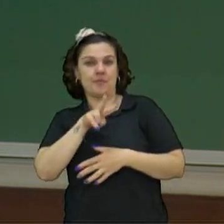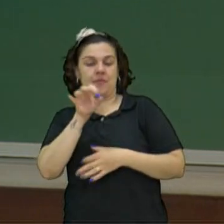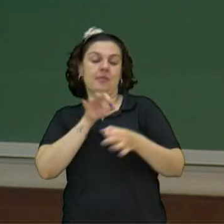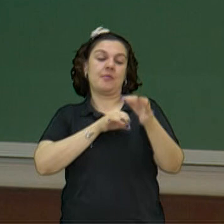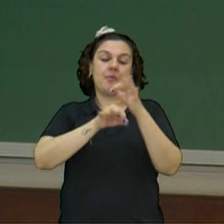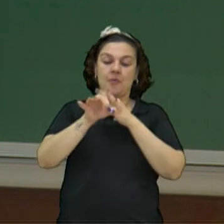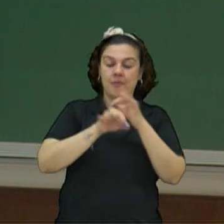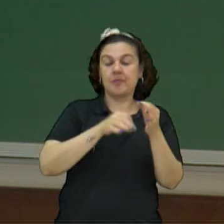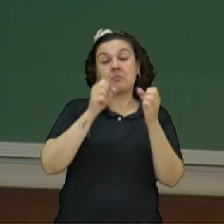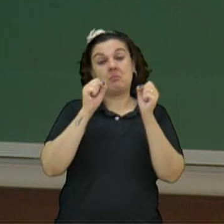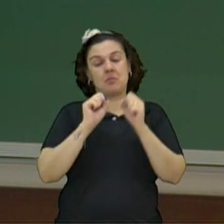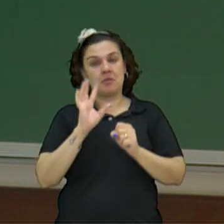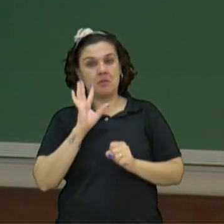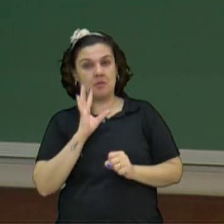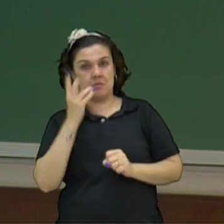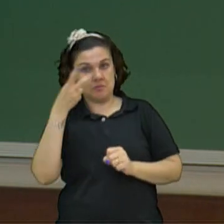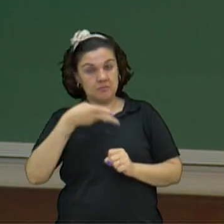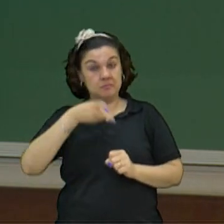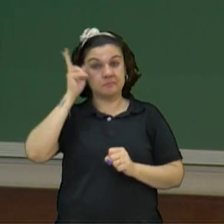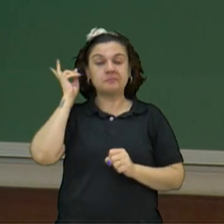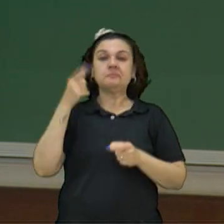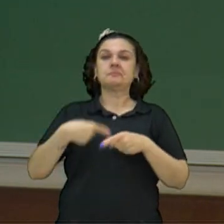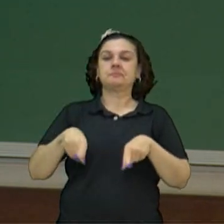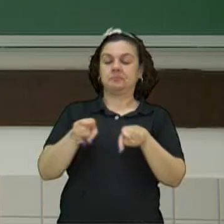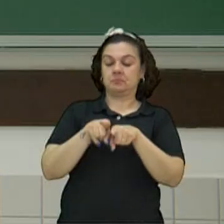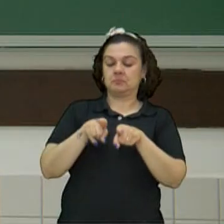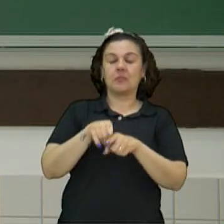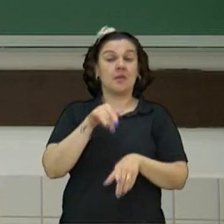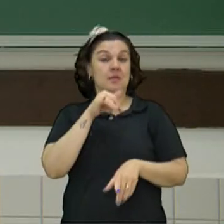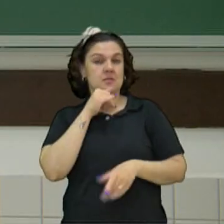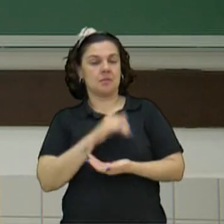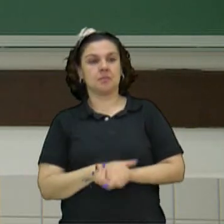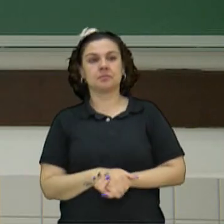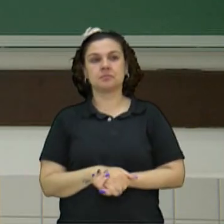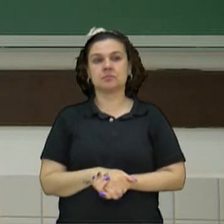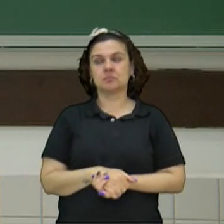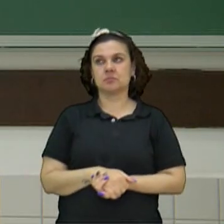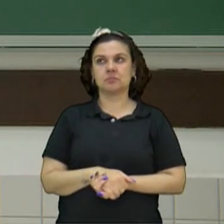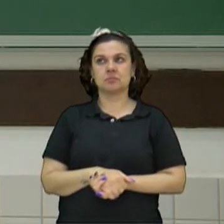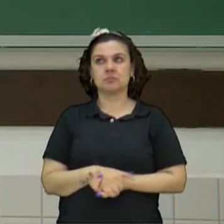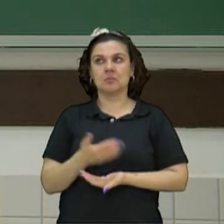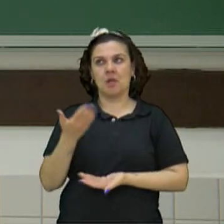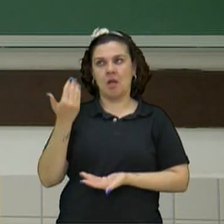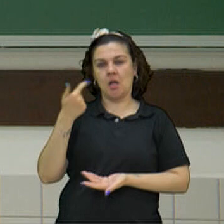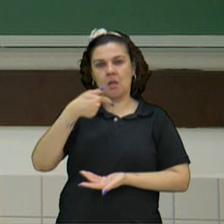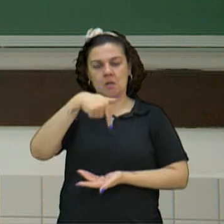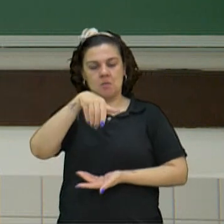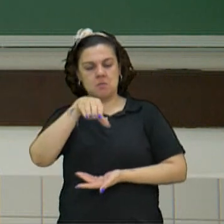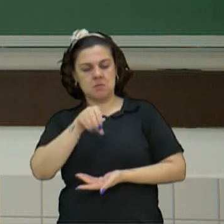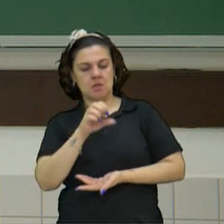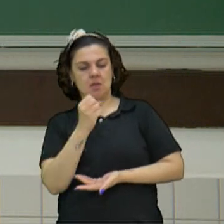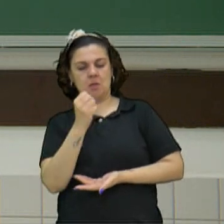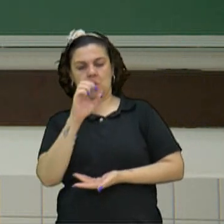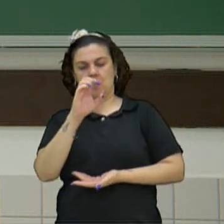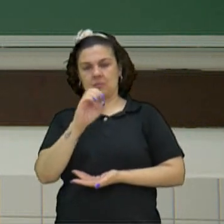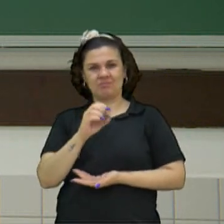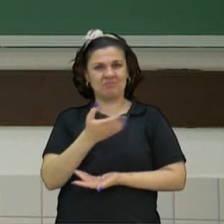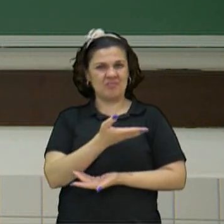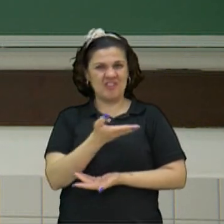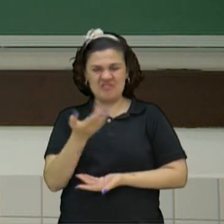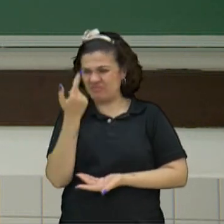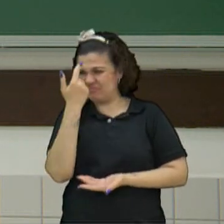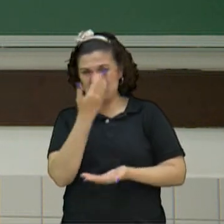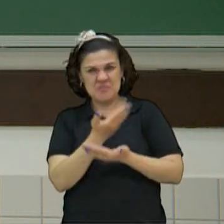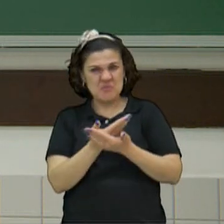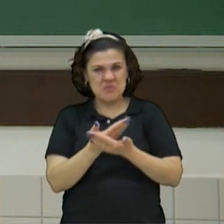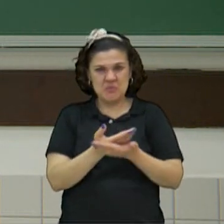que caia no vestibular. Exemplo, nos anos 70, 80, a gente não